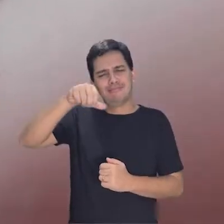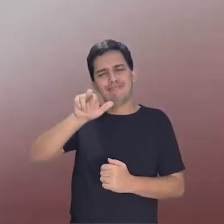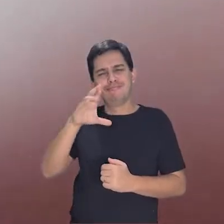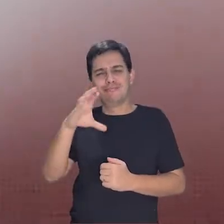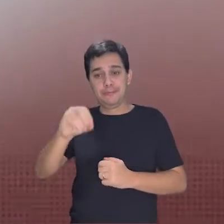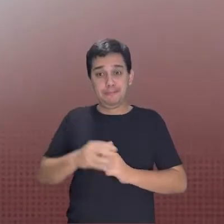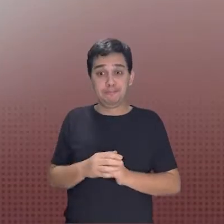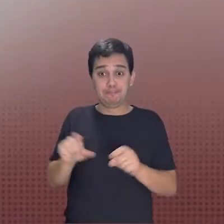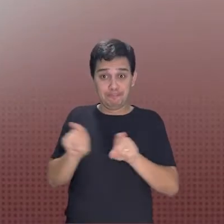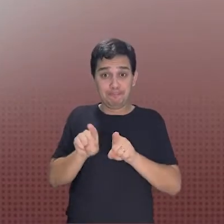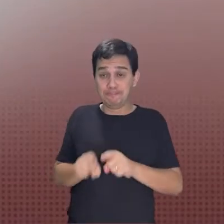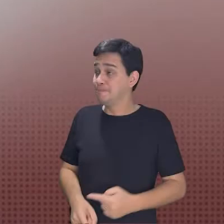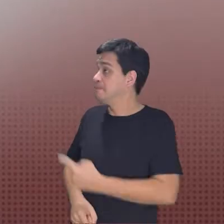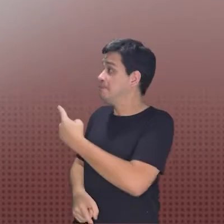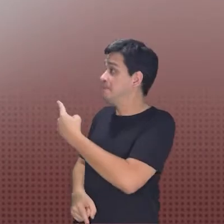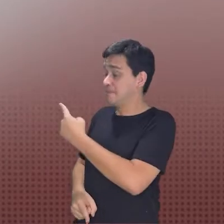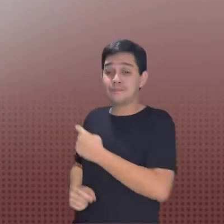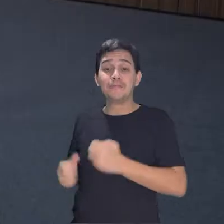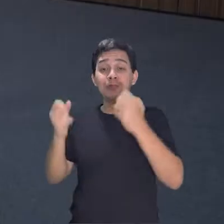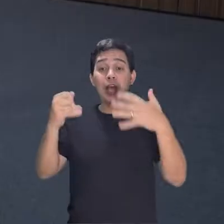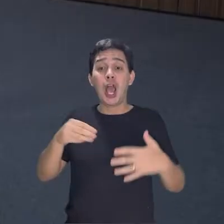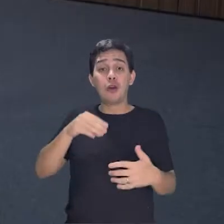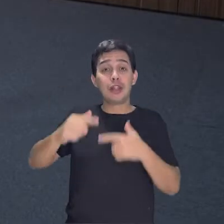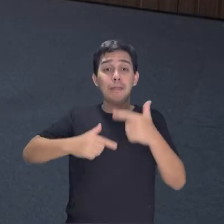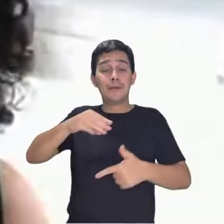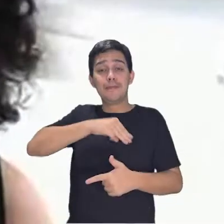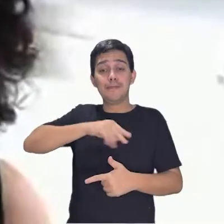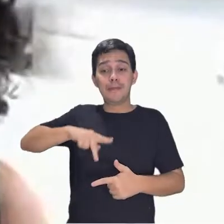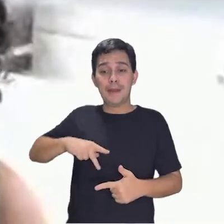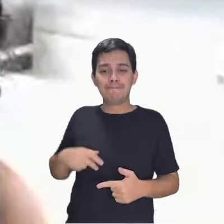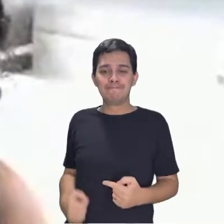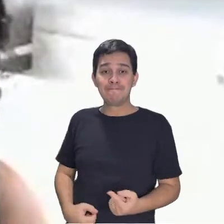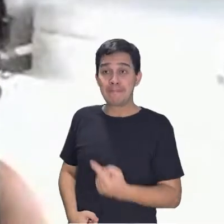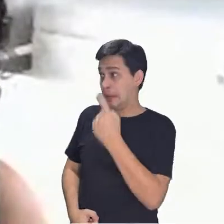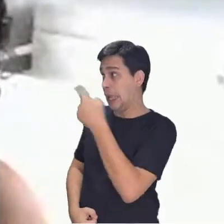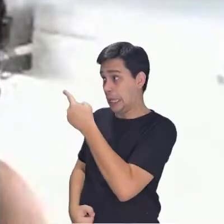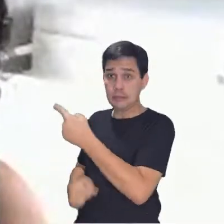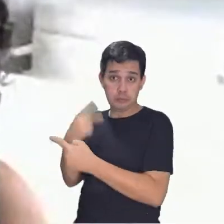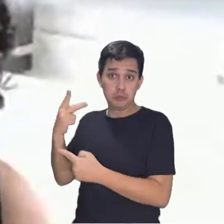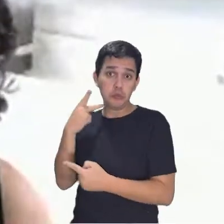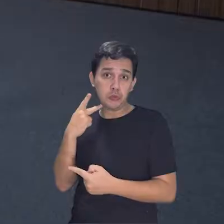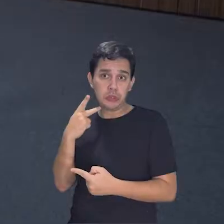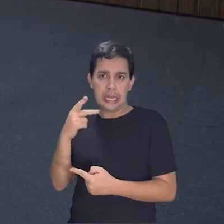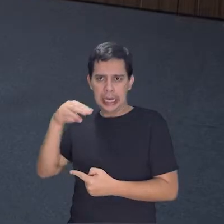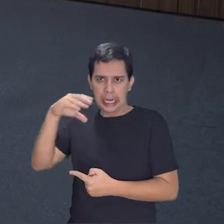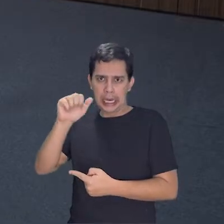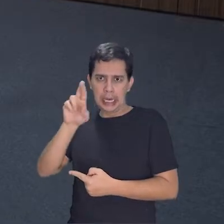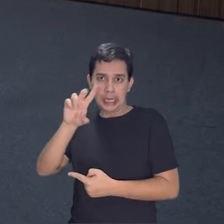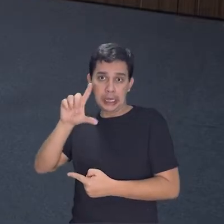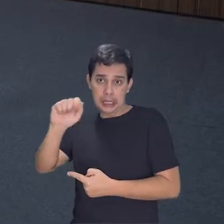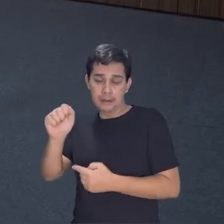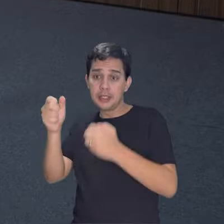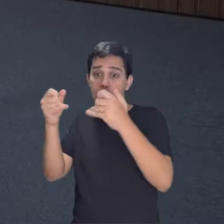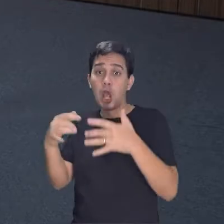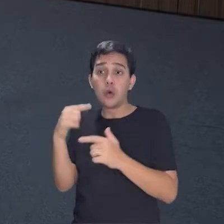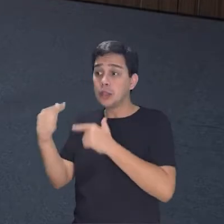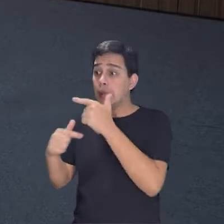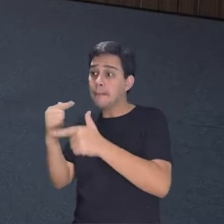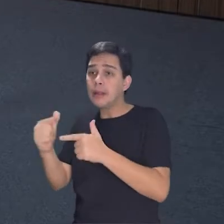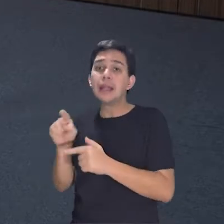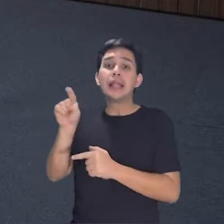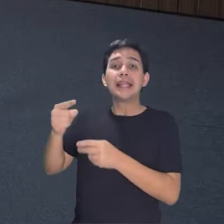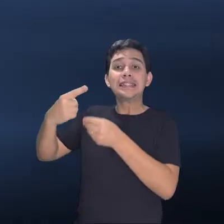quadro MPRJ pelo Estado a participação da promotora de justiça Carla Tereza para falar sobre a atuação do órgão em